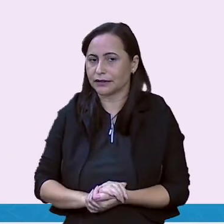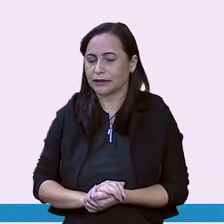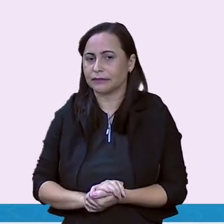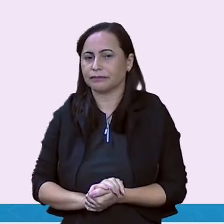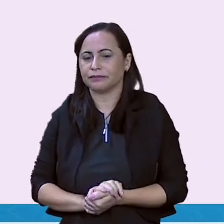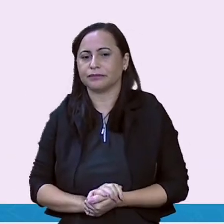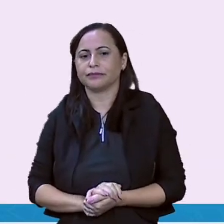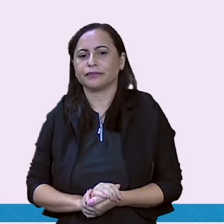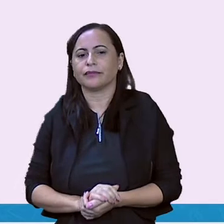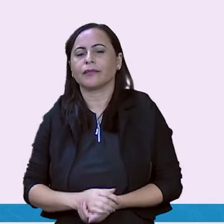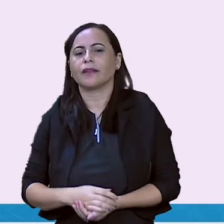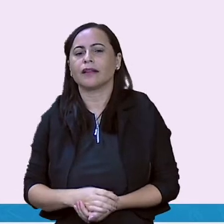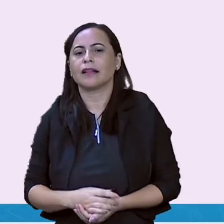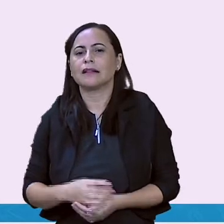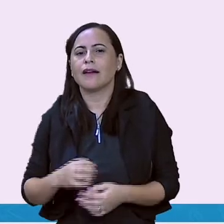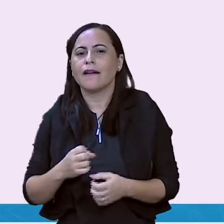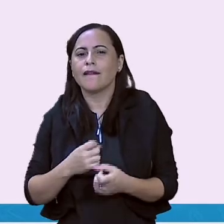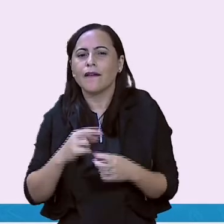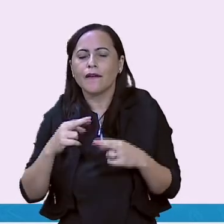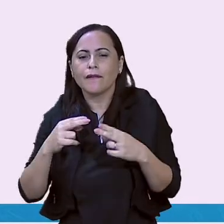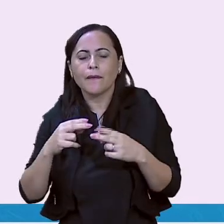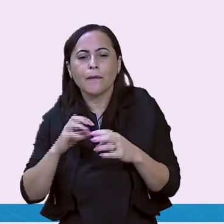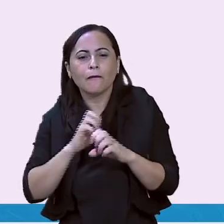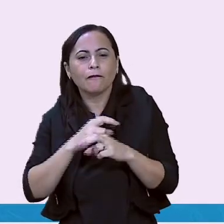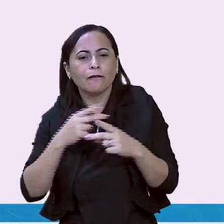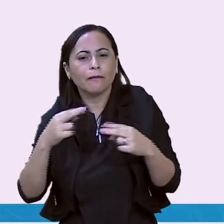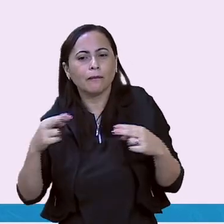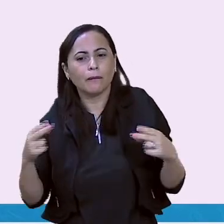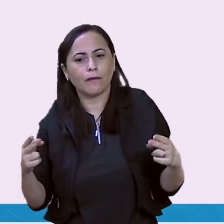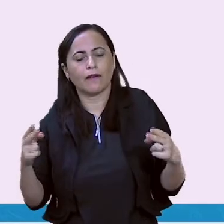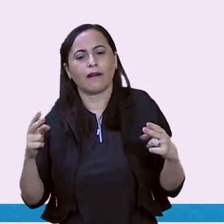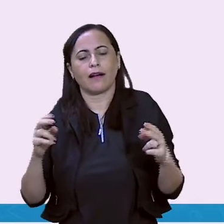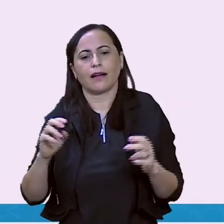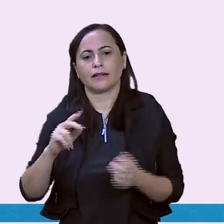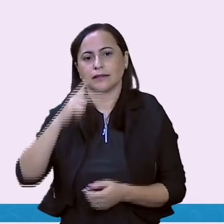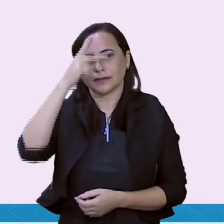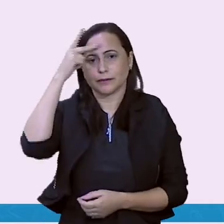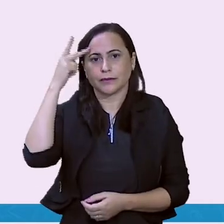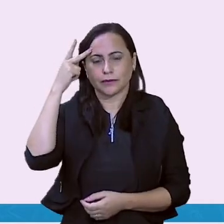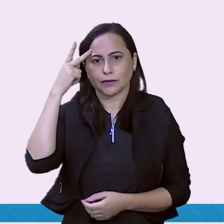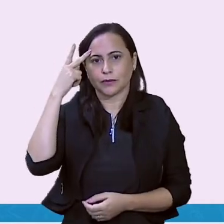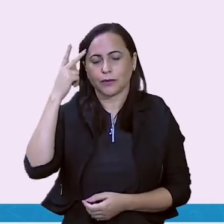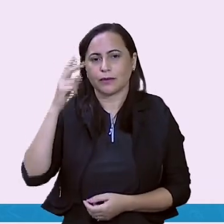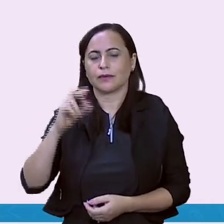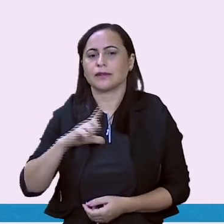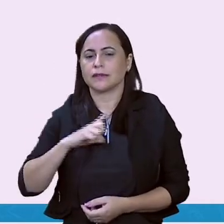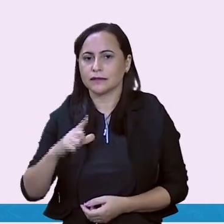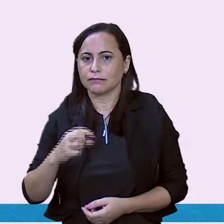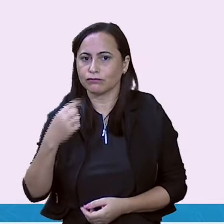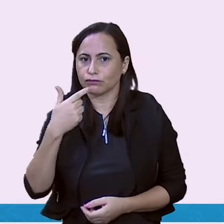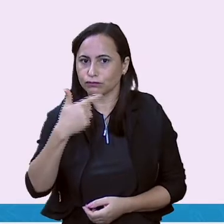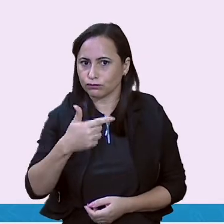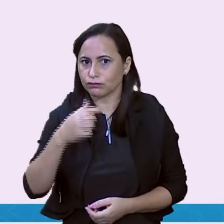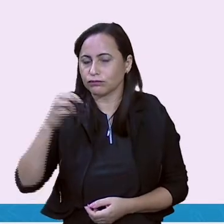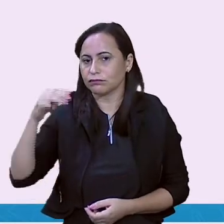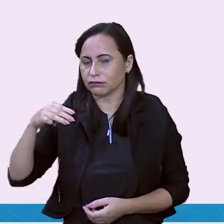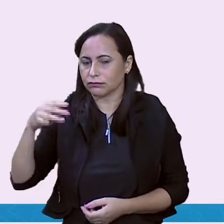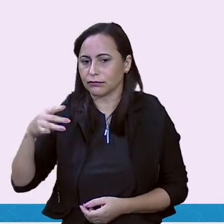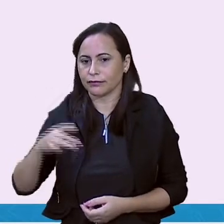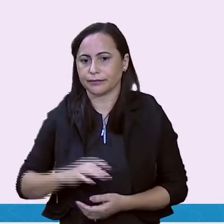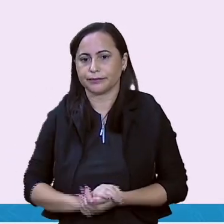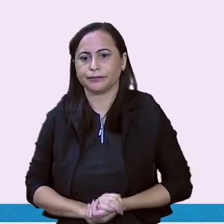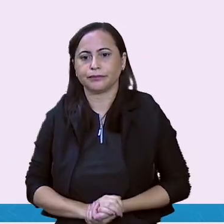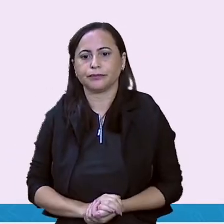Mas a quantidade de pessoas com essa altura é bem menor. Vamos seguir. Por que